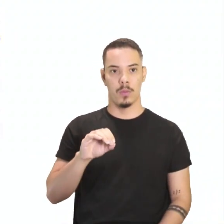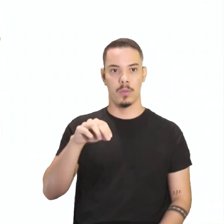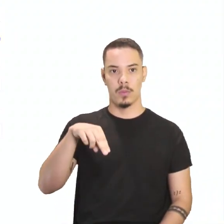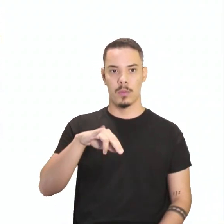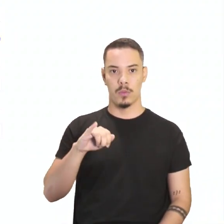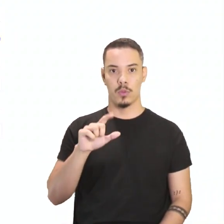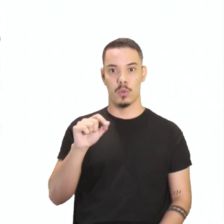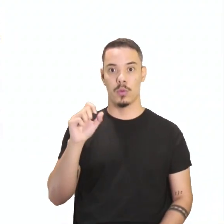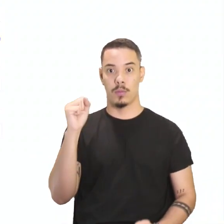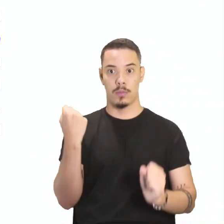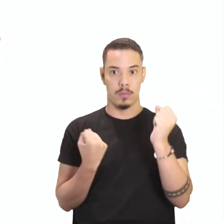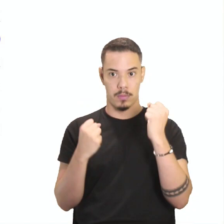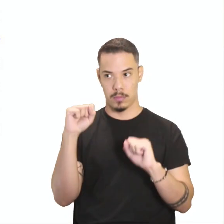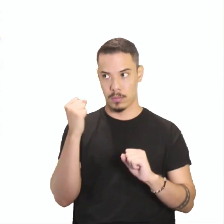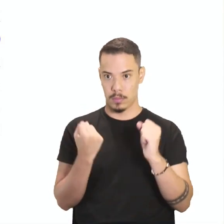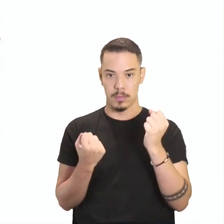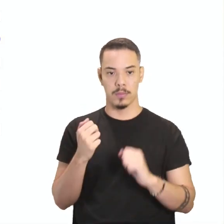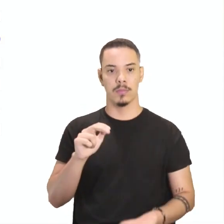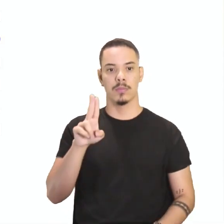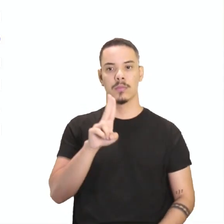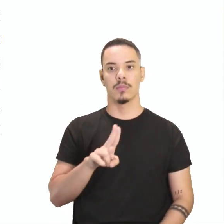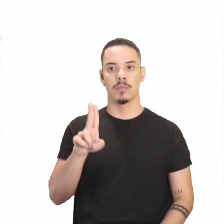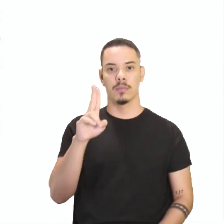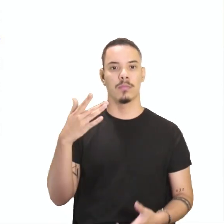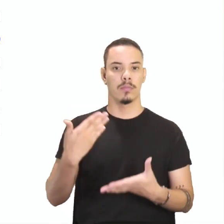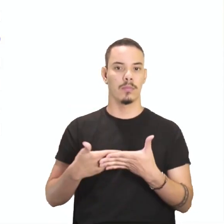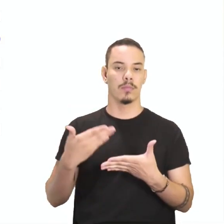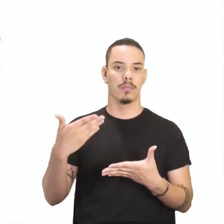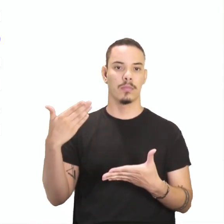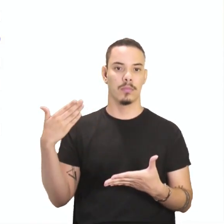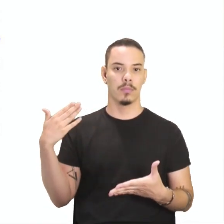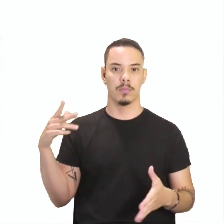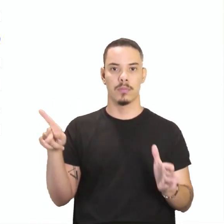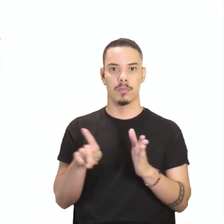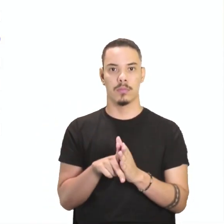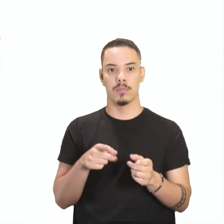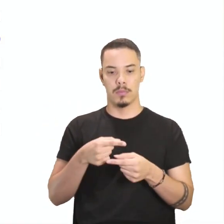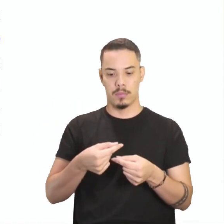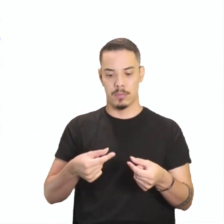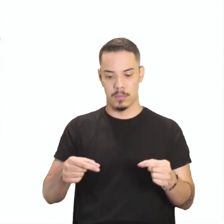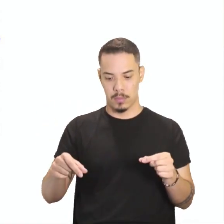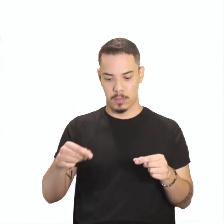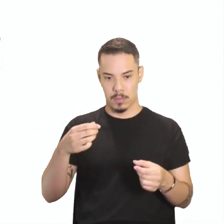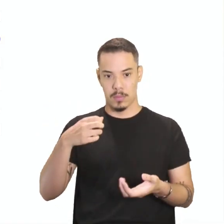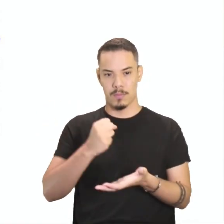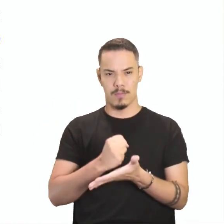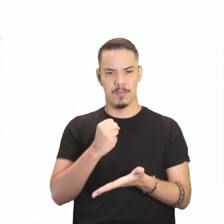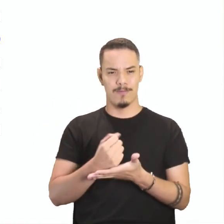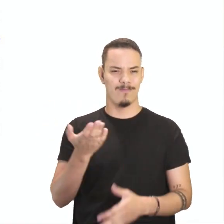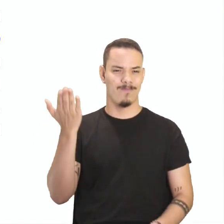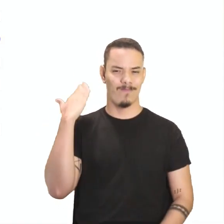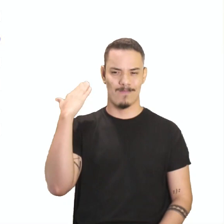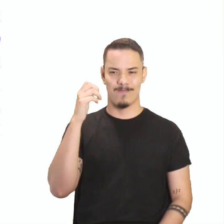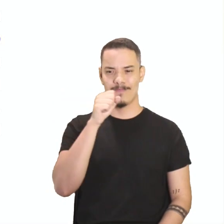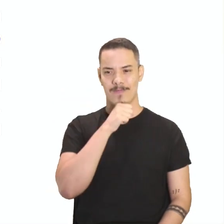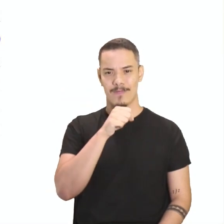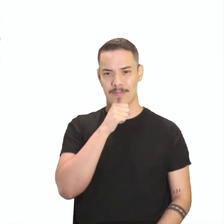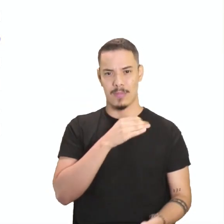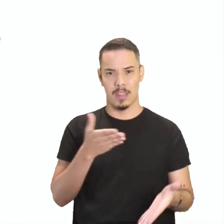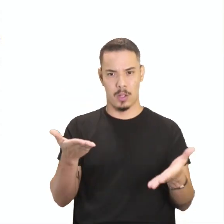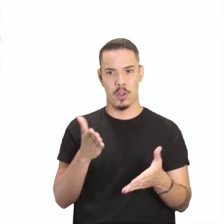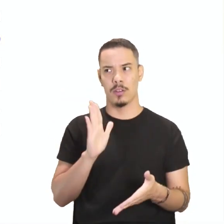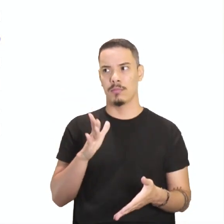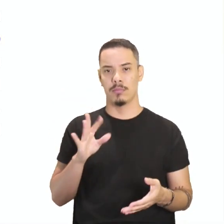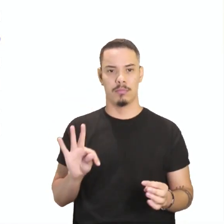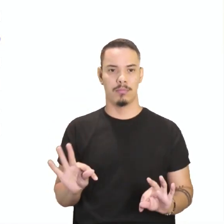hidráulica rústica, usada no beneficiamento e moagem de grãos. Claro que é antiga, né, porque deve ter algumas ainda,